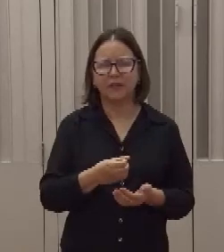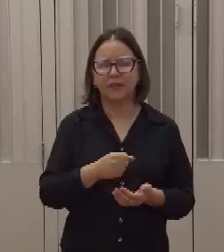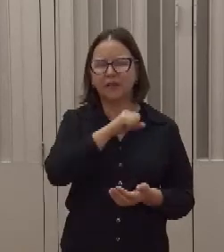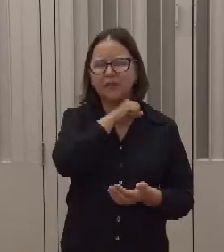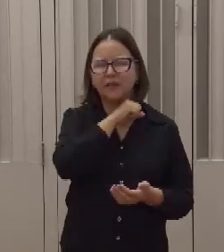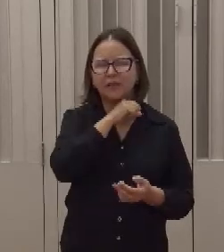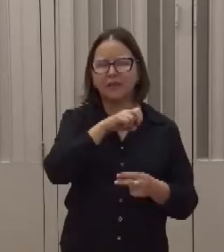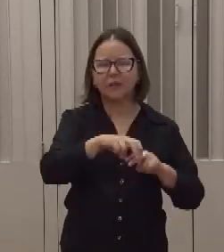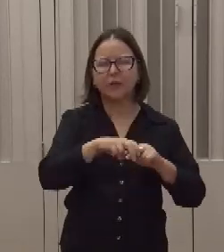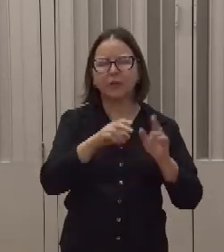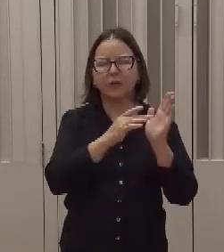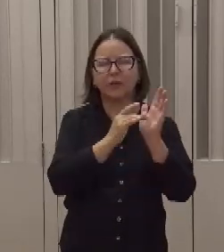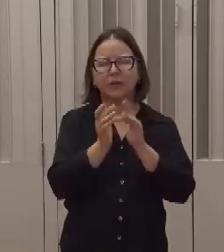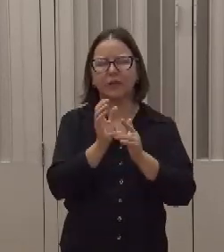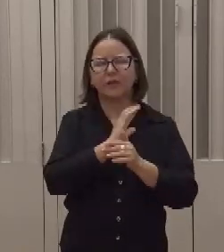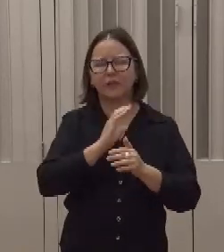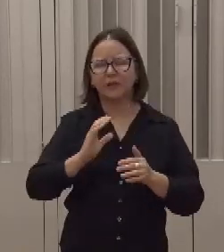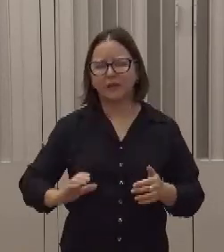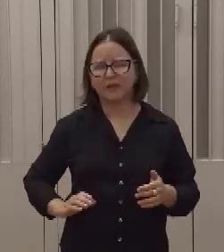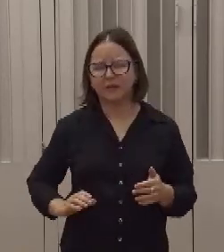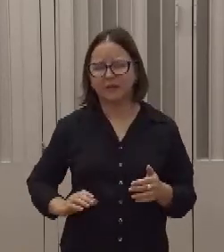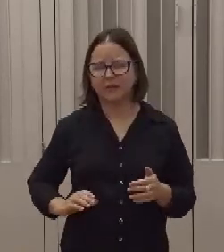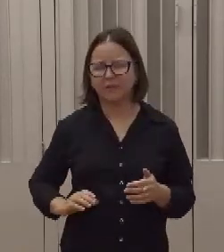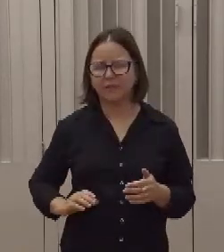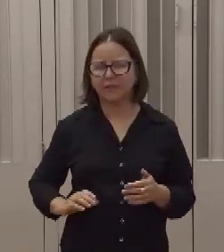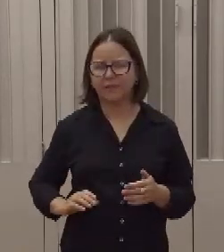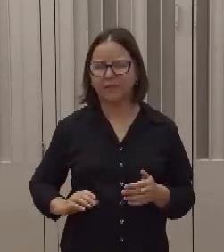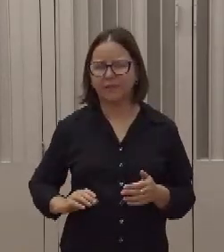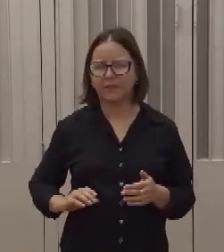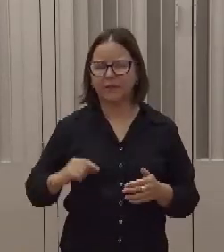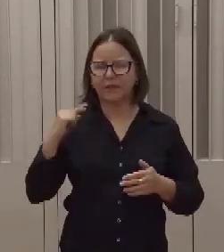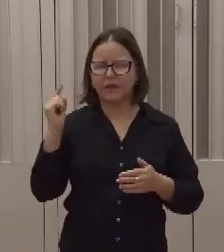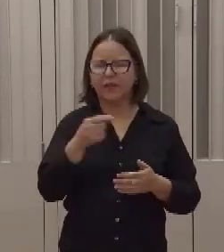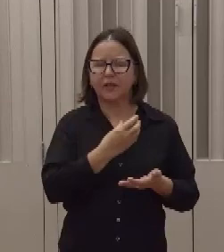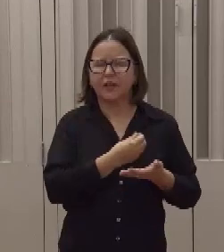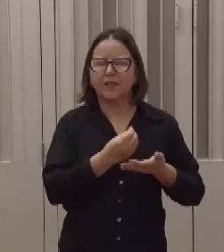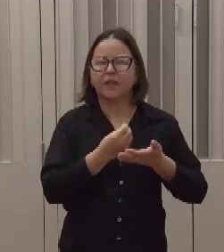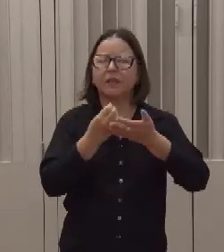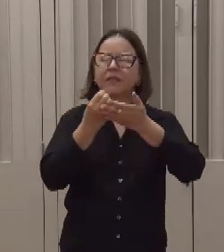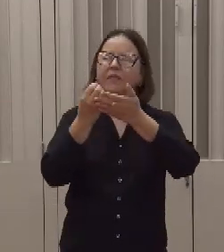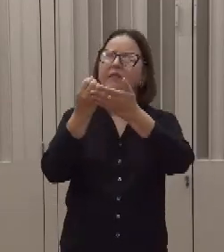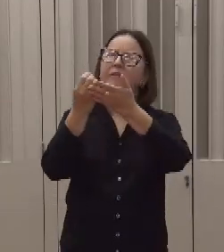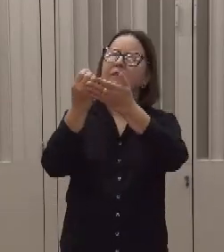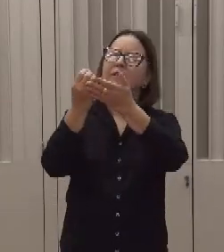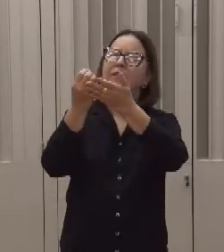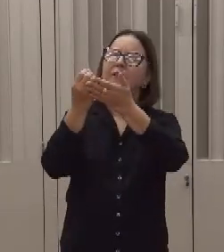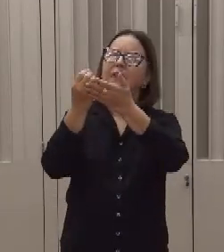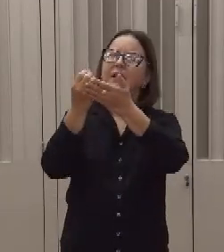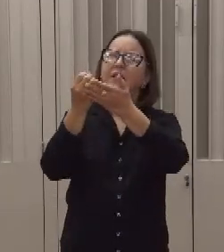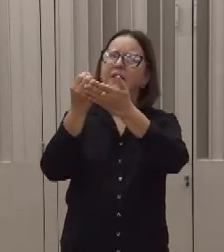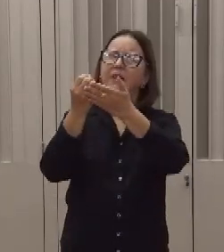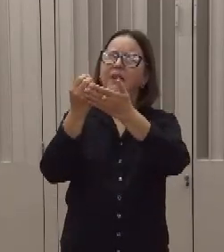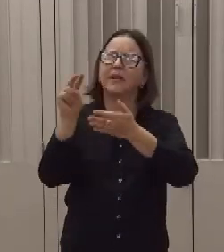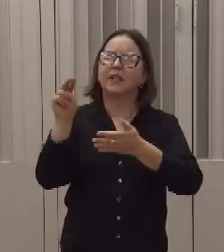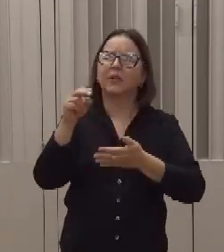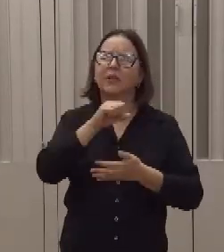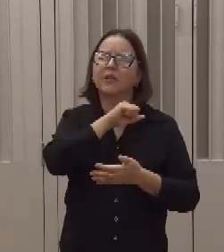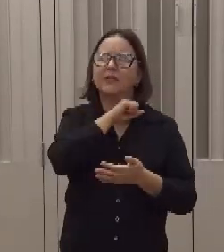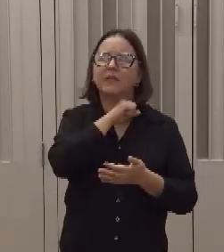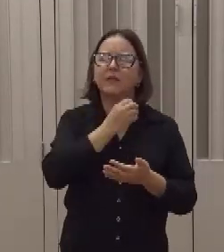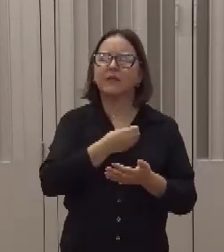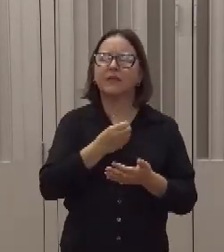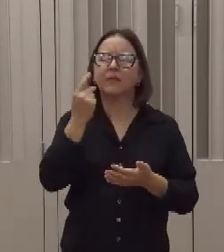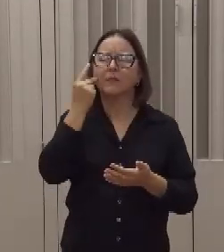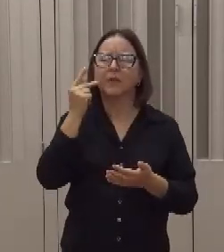Cristo. Que nós entreguemos a nossa vida, os nossos corpos como sacrifício vivo para a Tua obra, Deus.